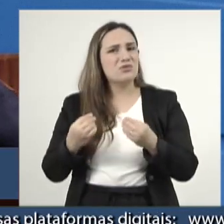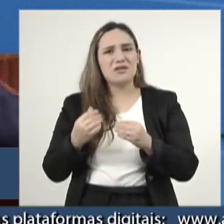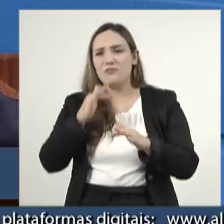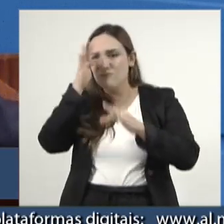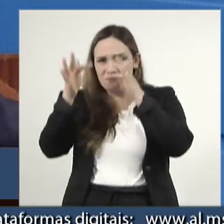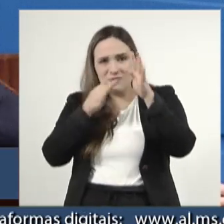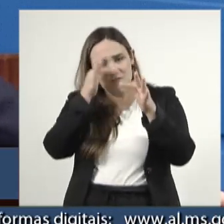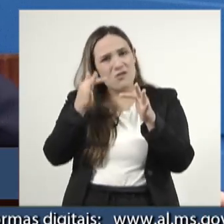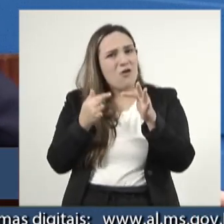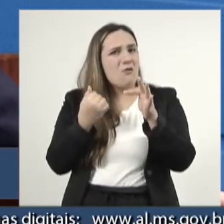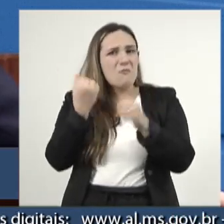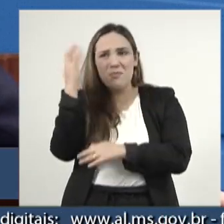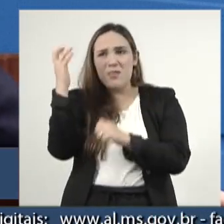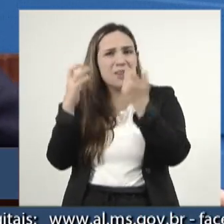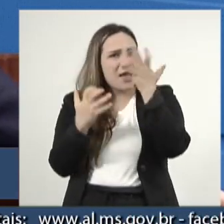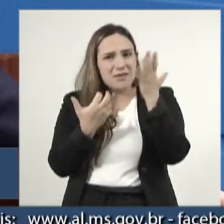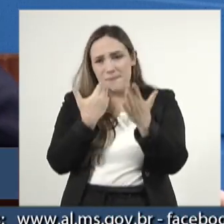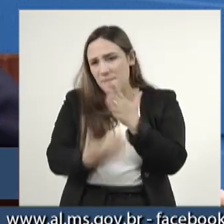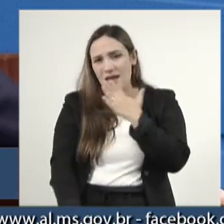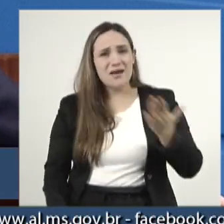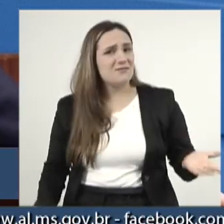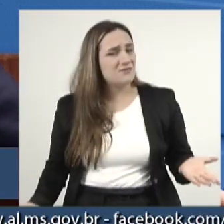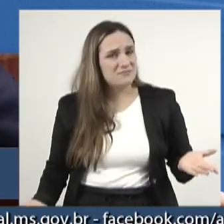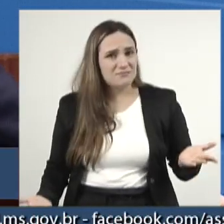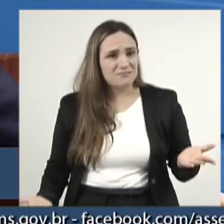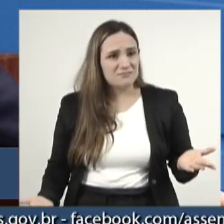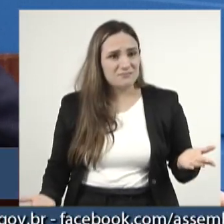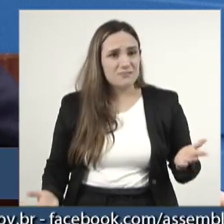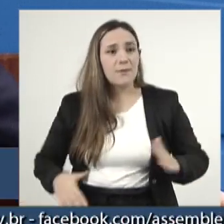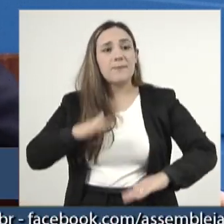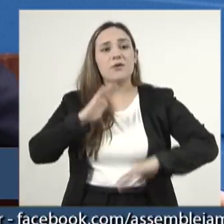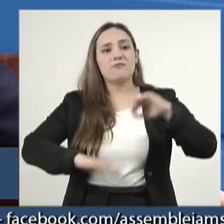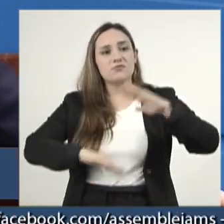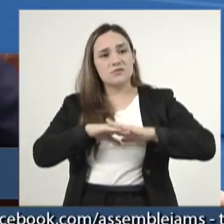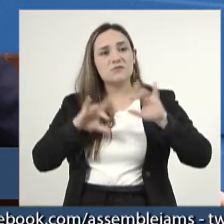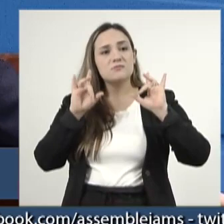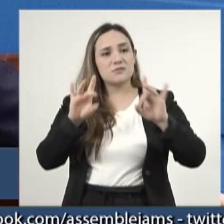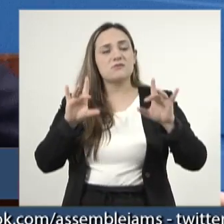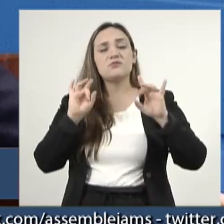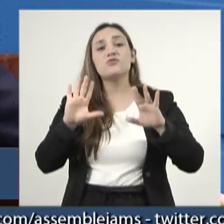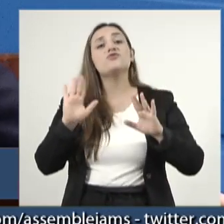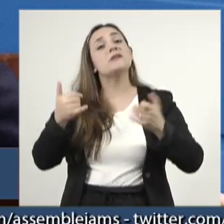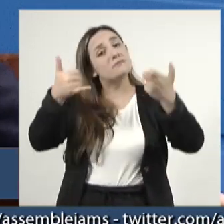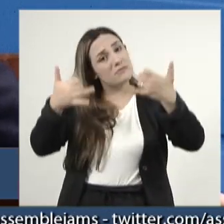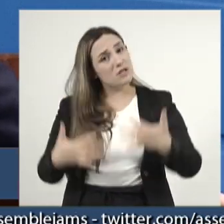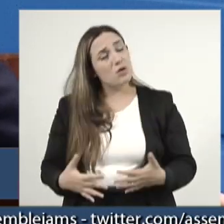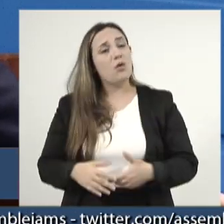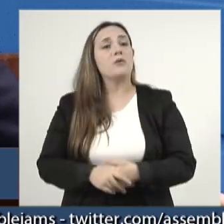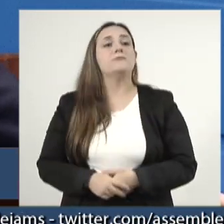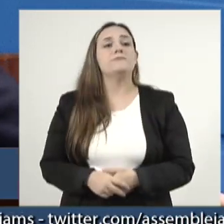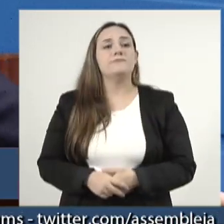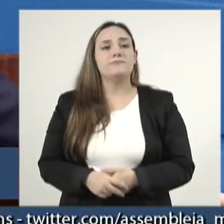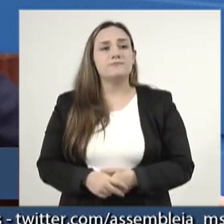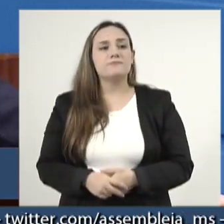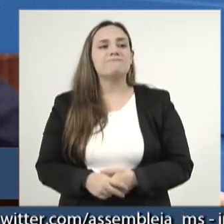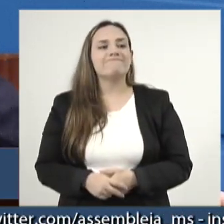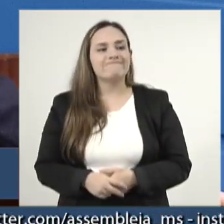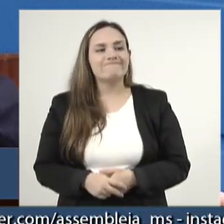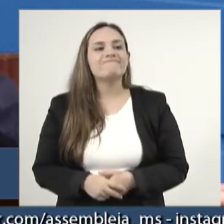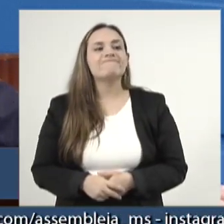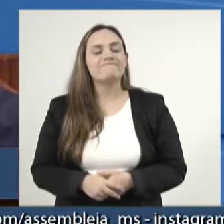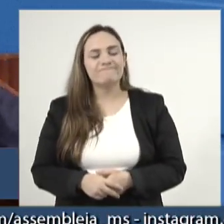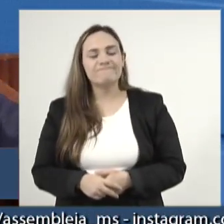nós temos no Pantanal. E os especialistas, eles explicam essa quantidade